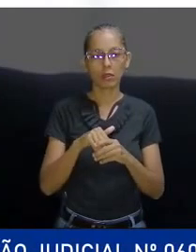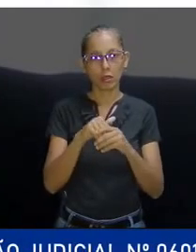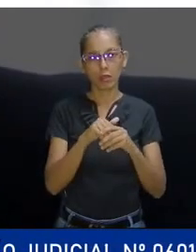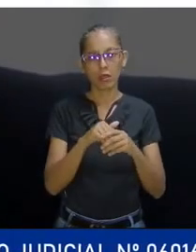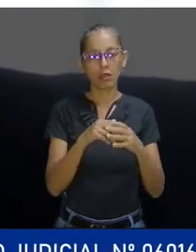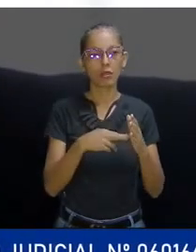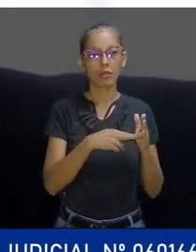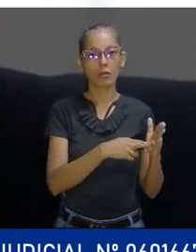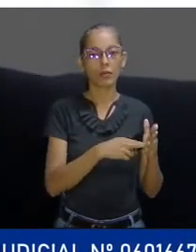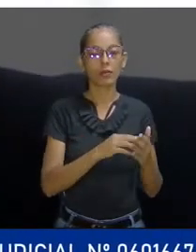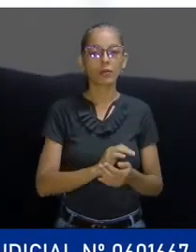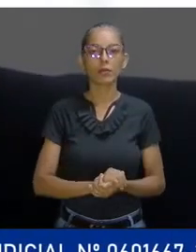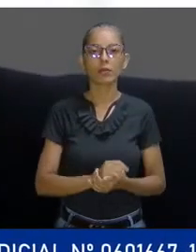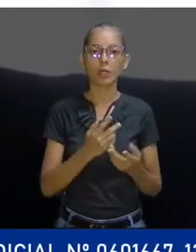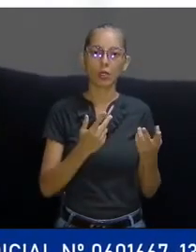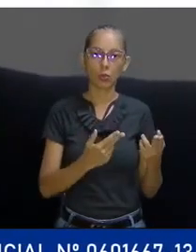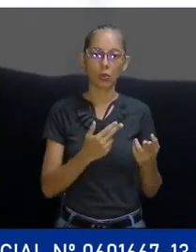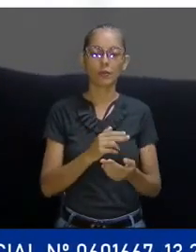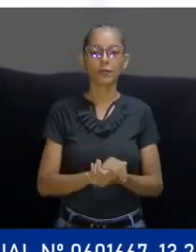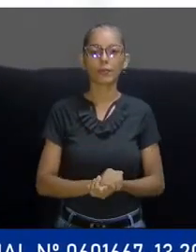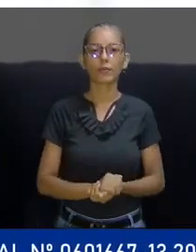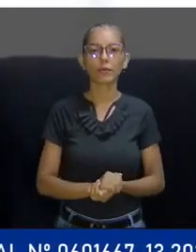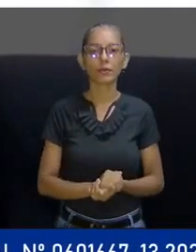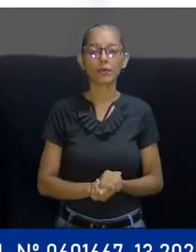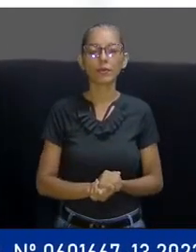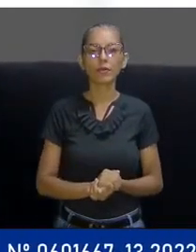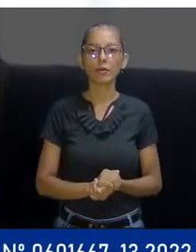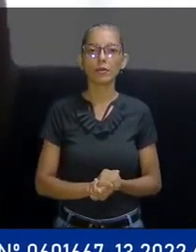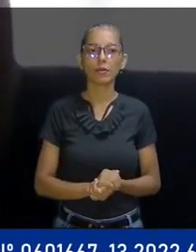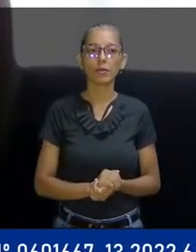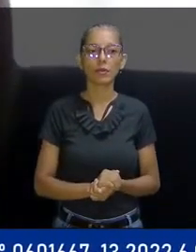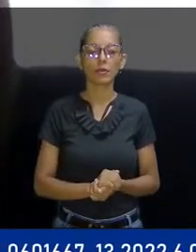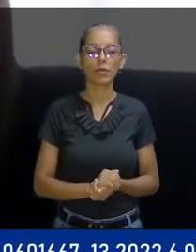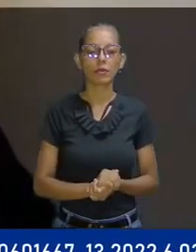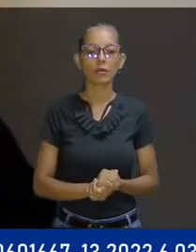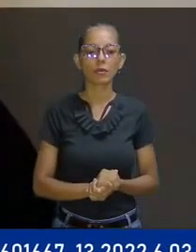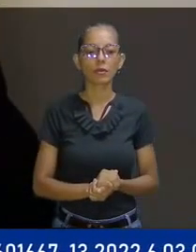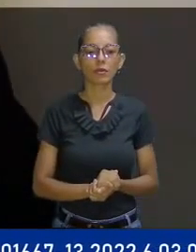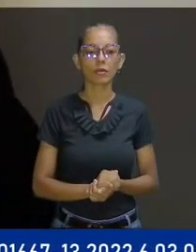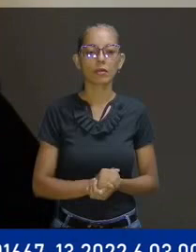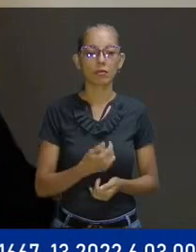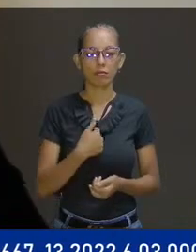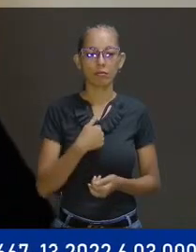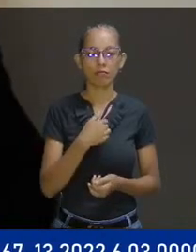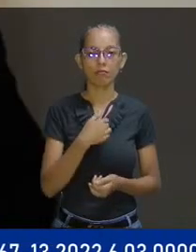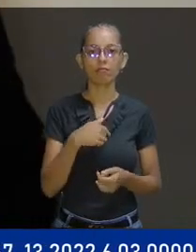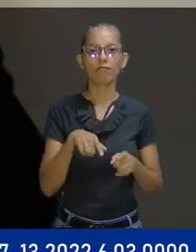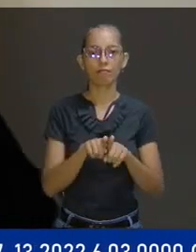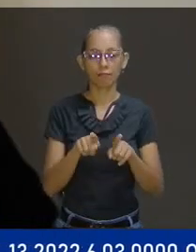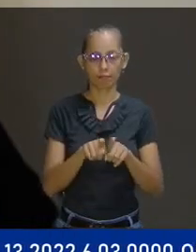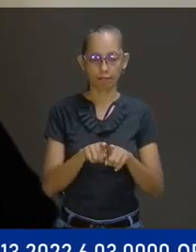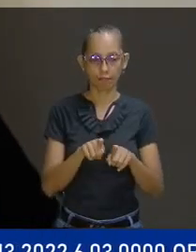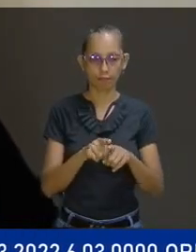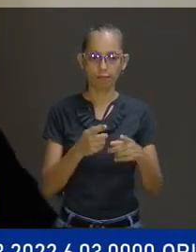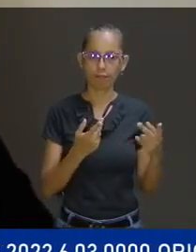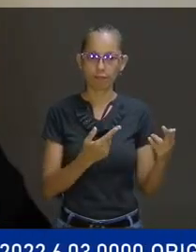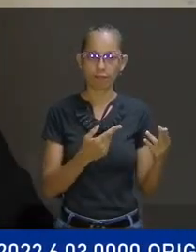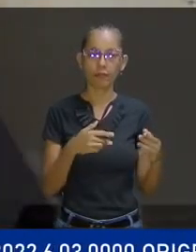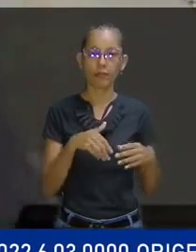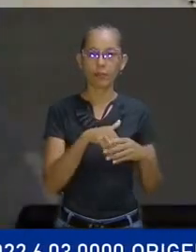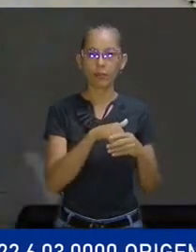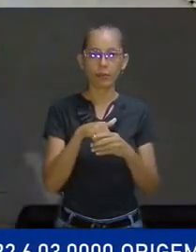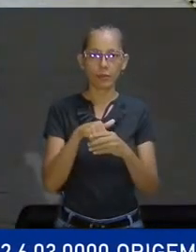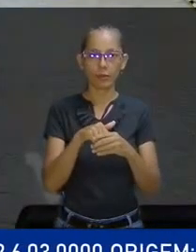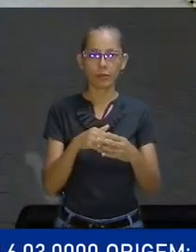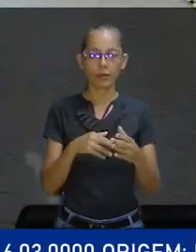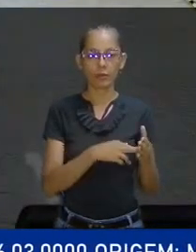acompanho o belíssimo voto do eminente relator. Eu também acompanho e o relator pode prosseguir. Está